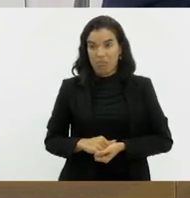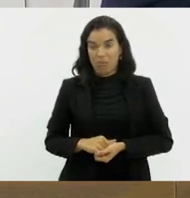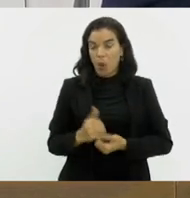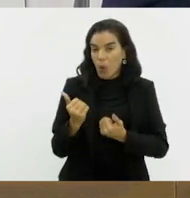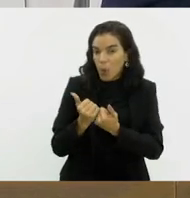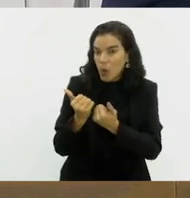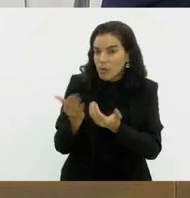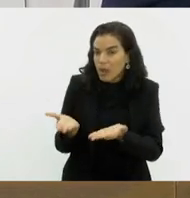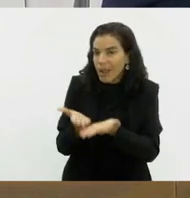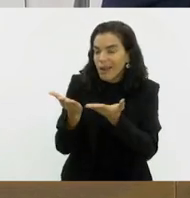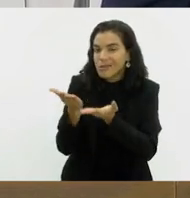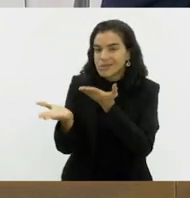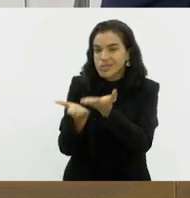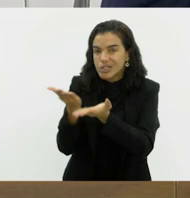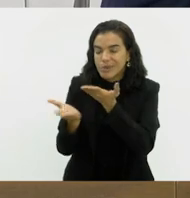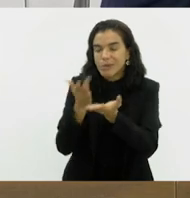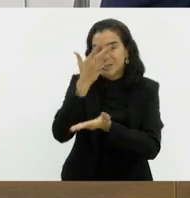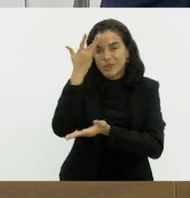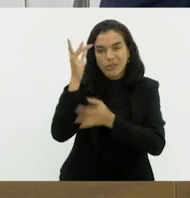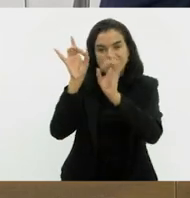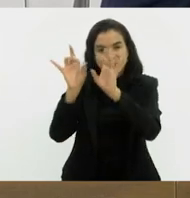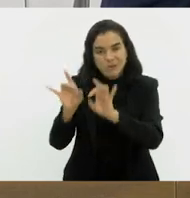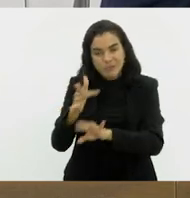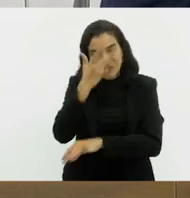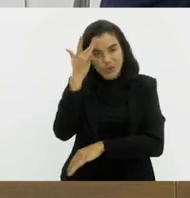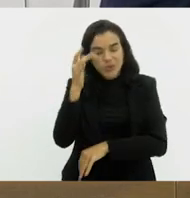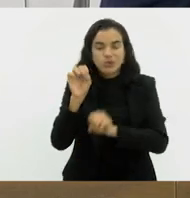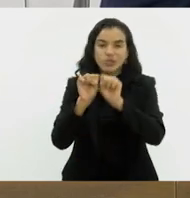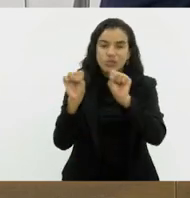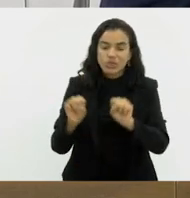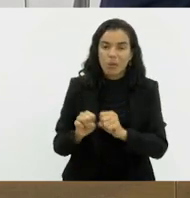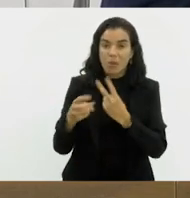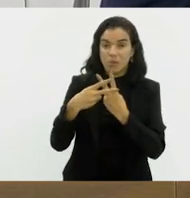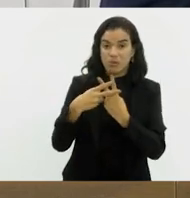Contribui para assistência especializada às pessoas com tuberculose no sistema prisional.